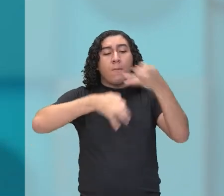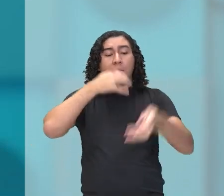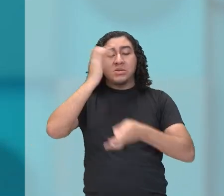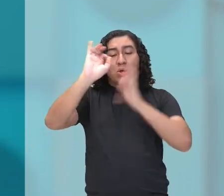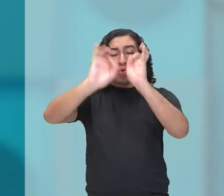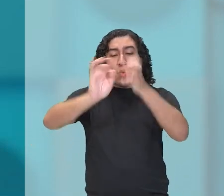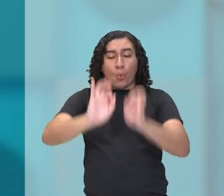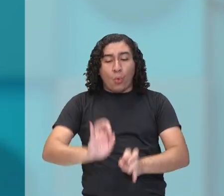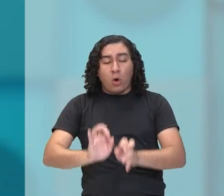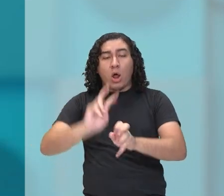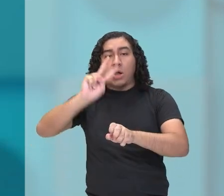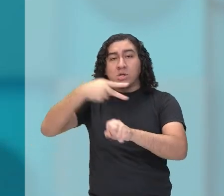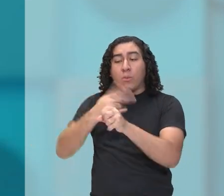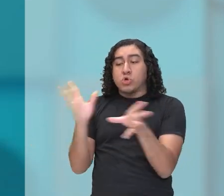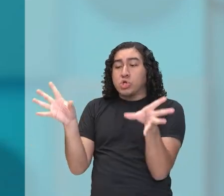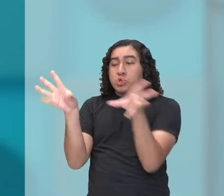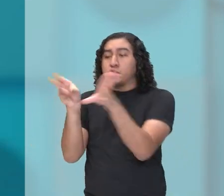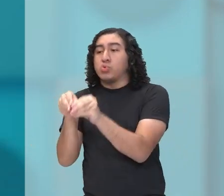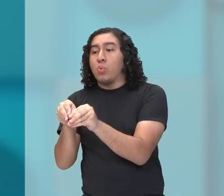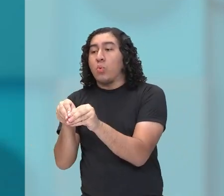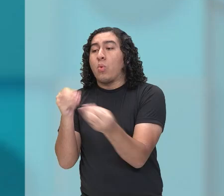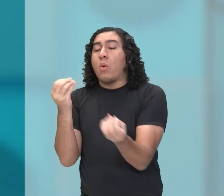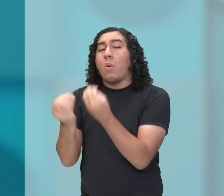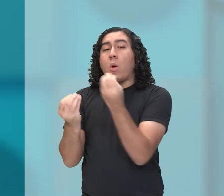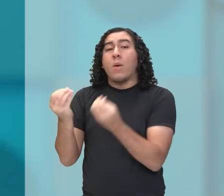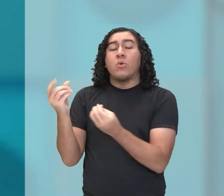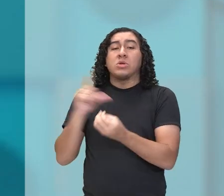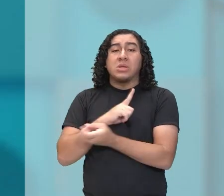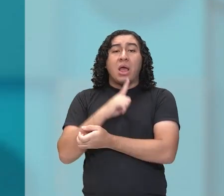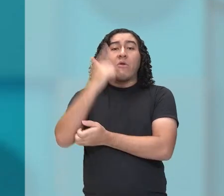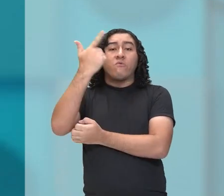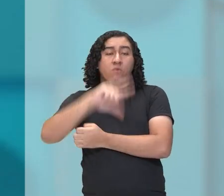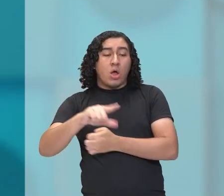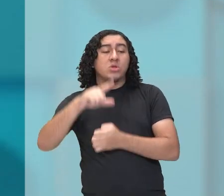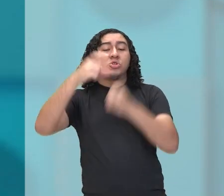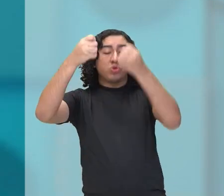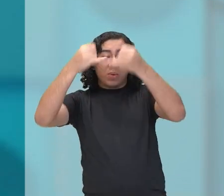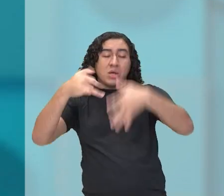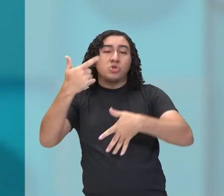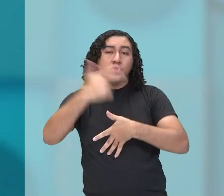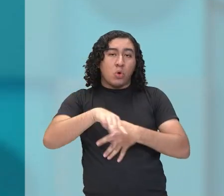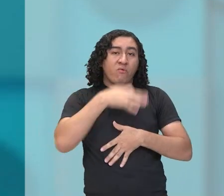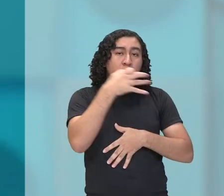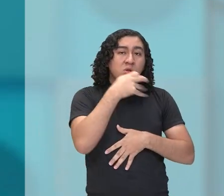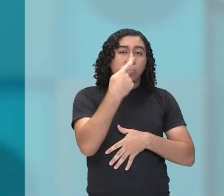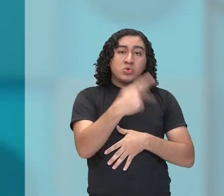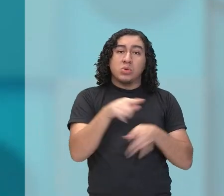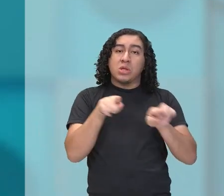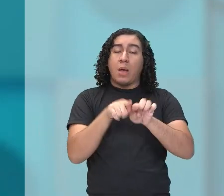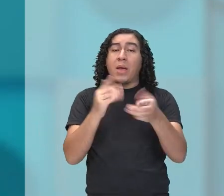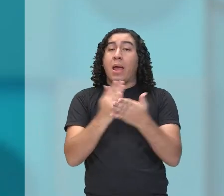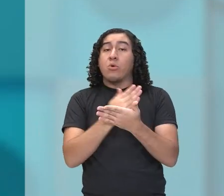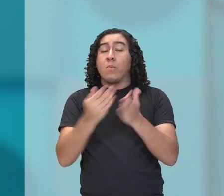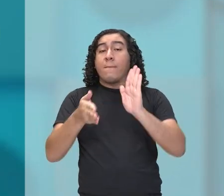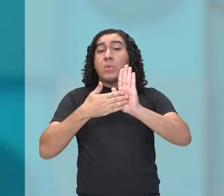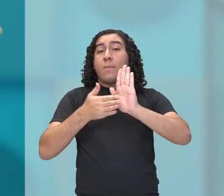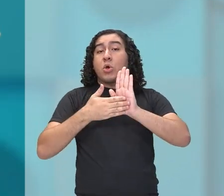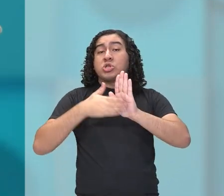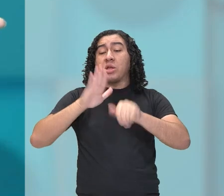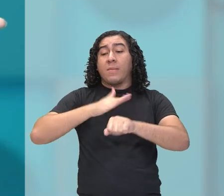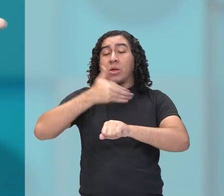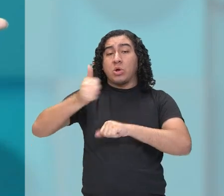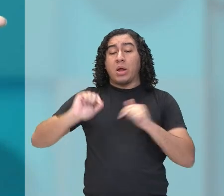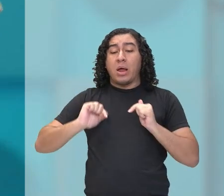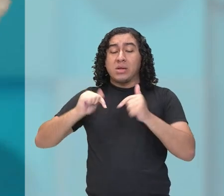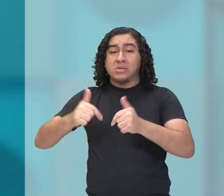e concluiu com a reiteração da sua opinião e algumas propostas de melhorias de